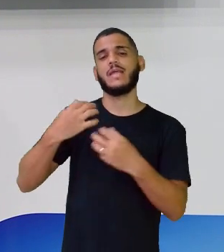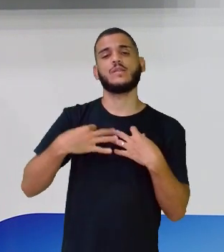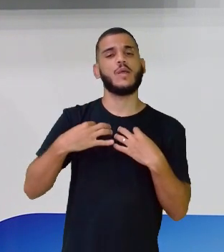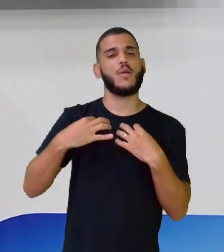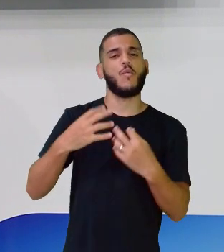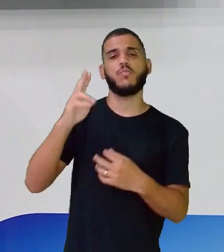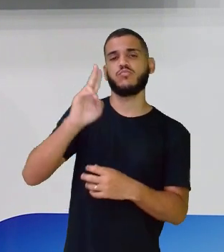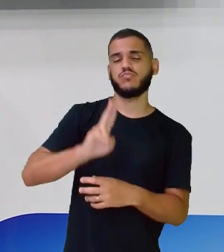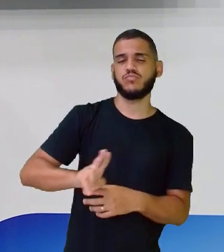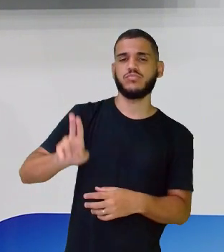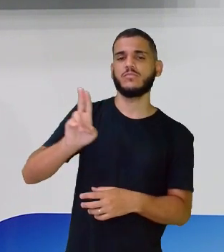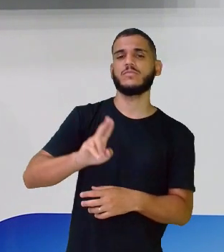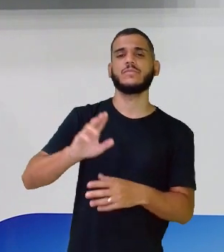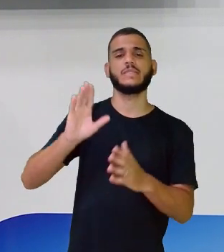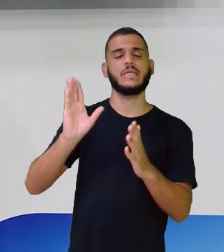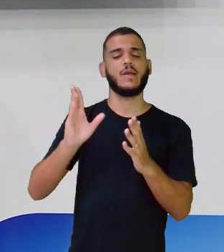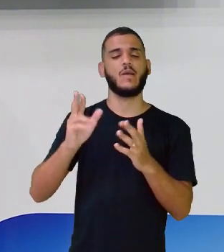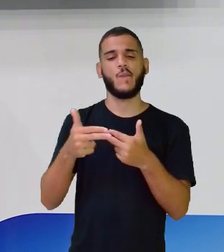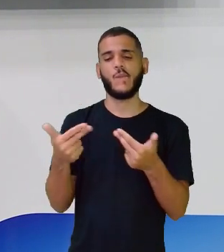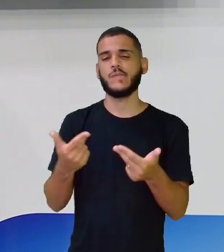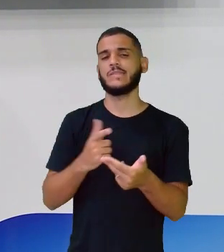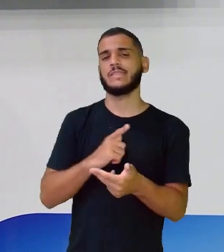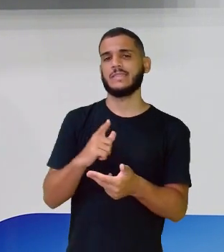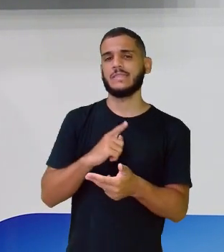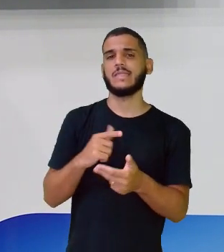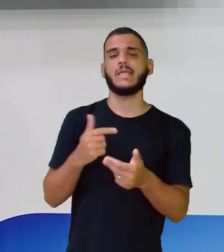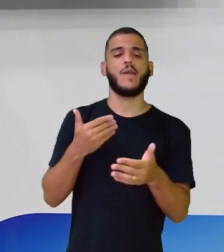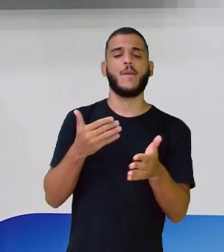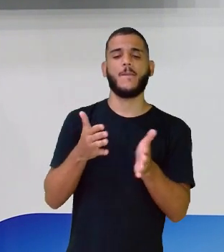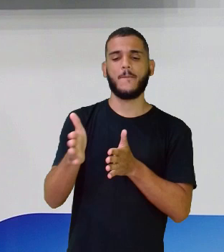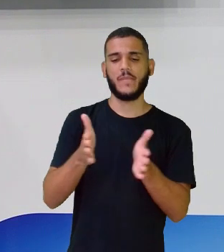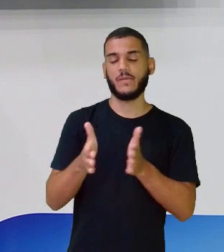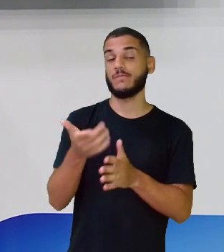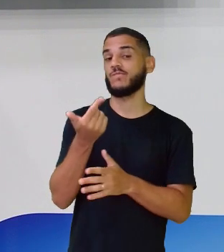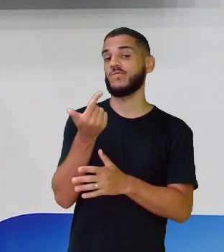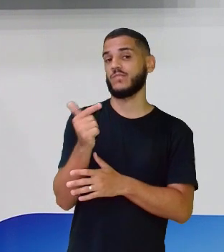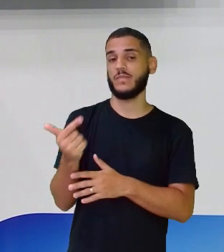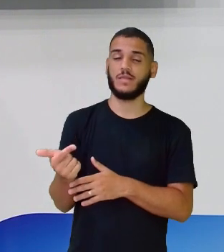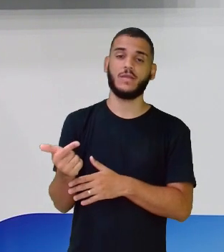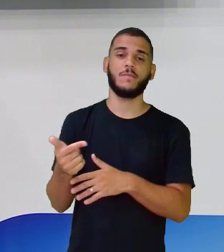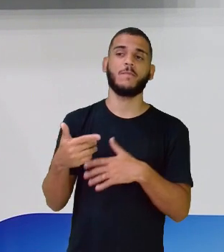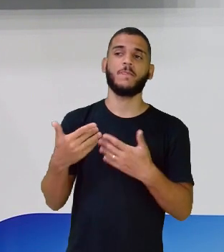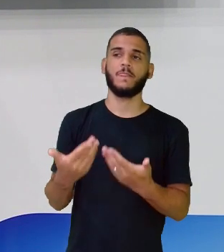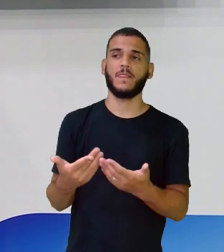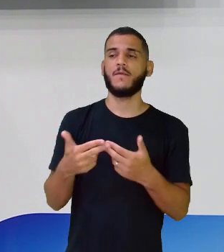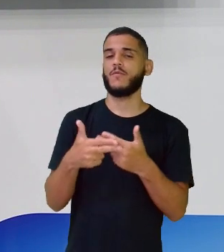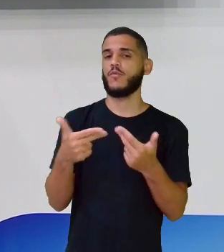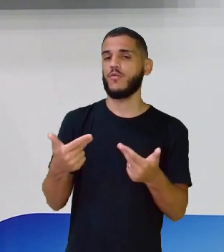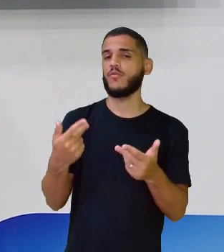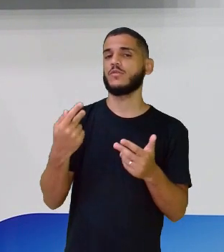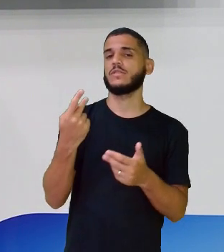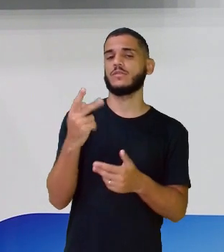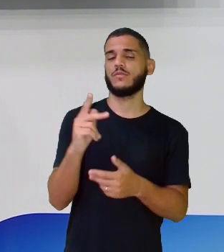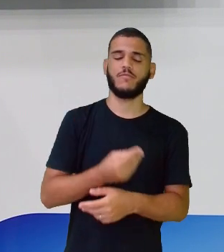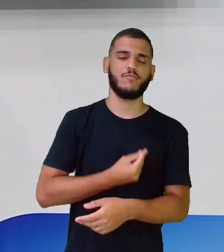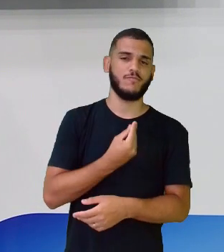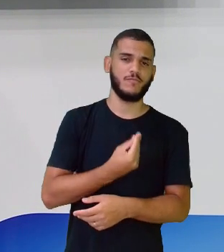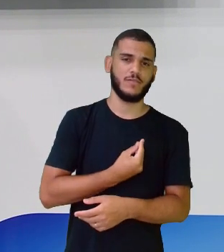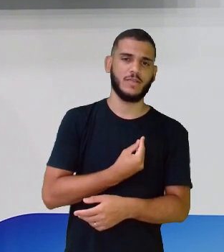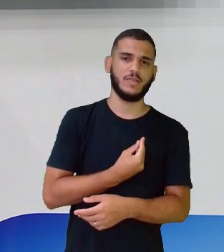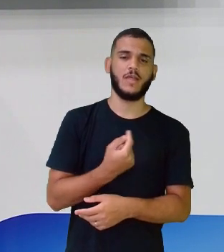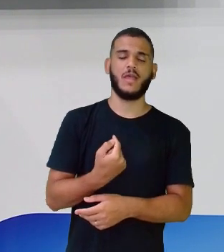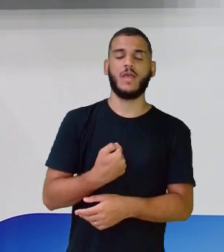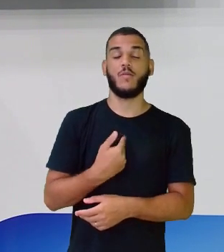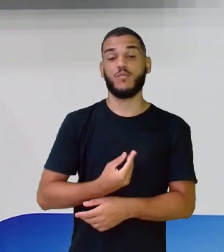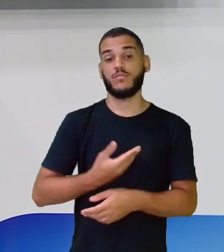vestir, elementos que existiam naquela época, não existem mais, elementos que existem aí na sua vida.